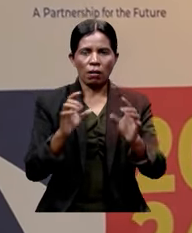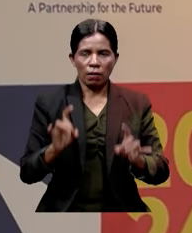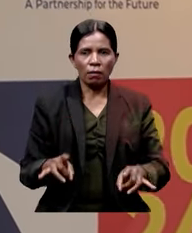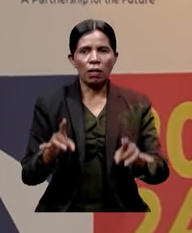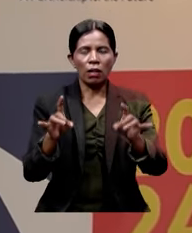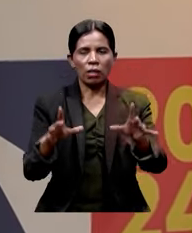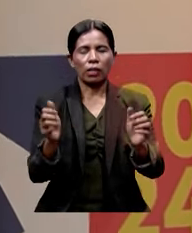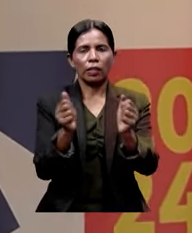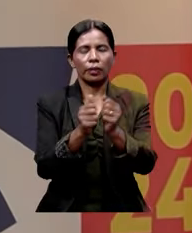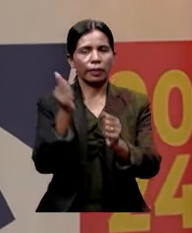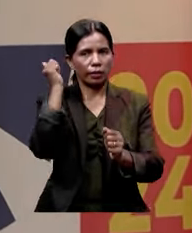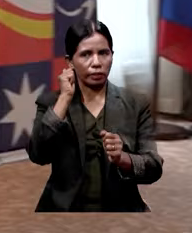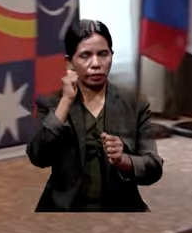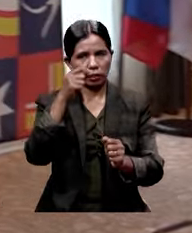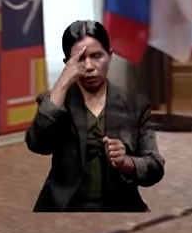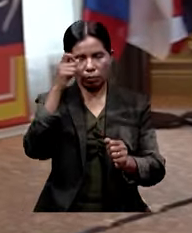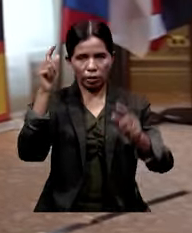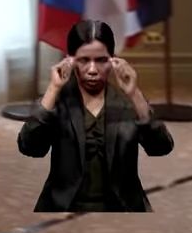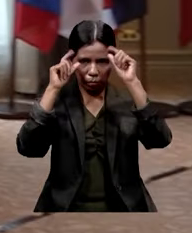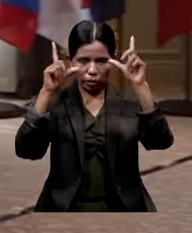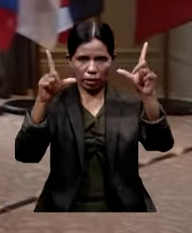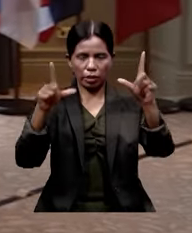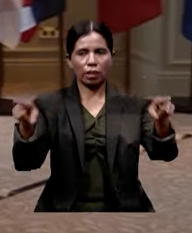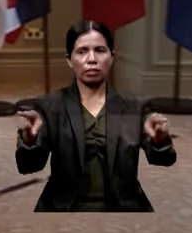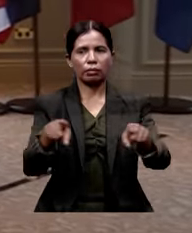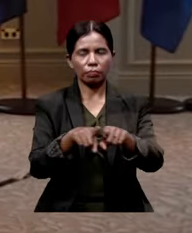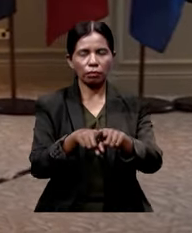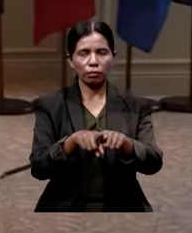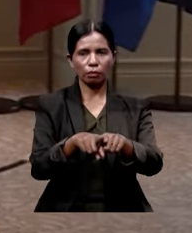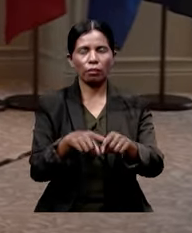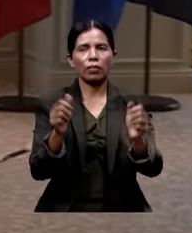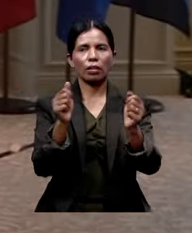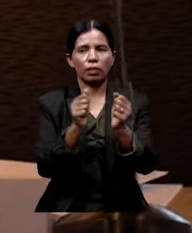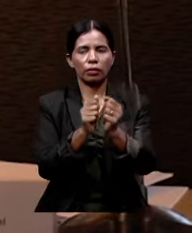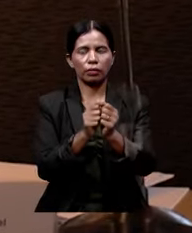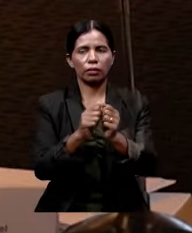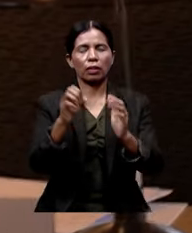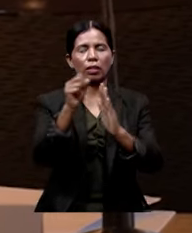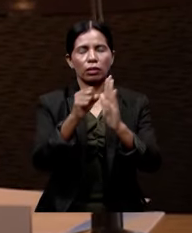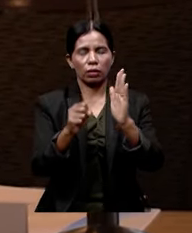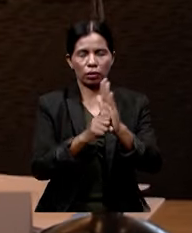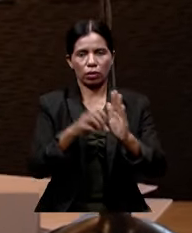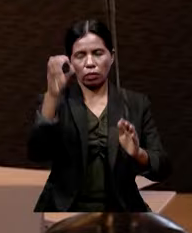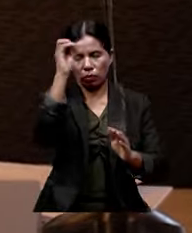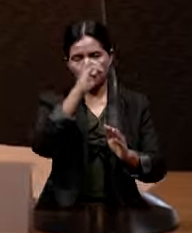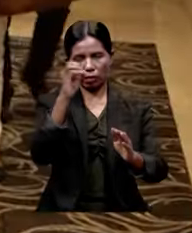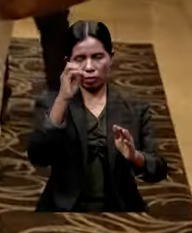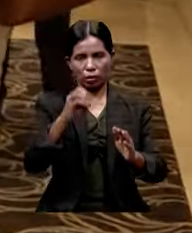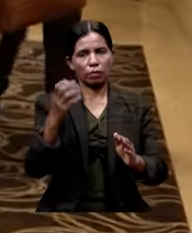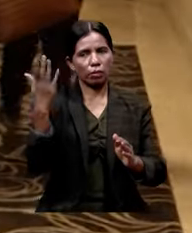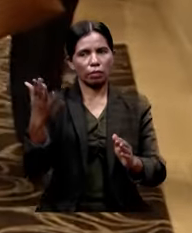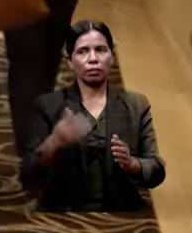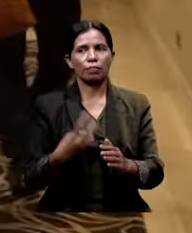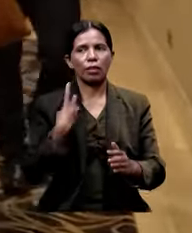Austrália e ASEAN. Também né, Timor-Leste né, são honi estatuto observador né, que existe